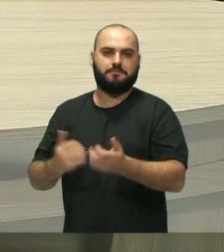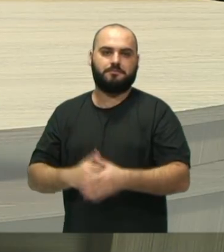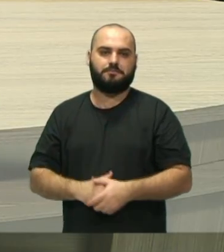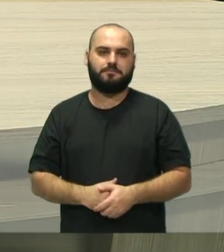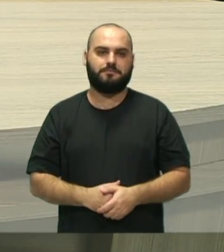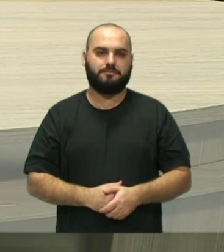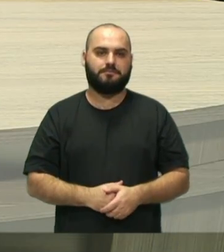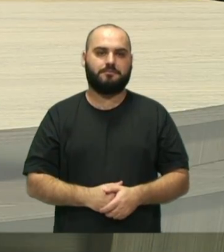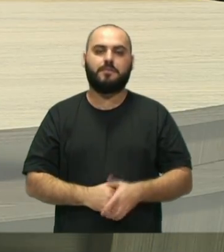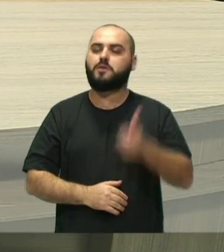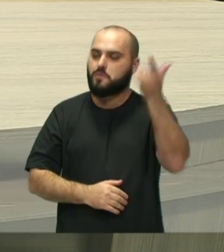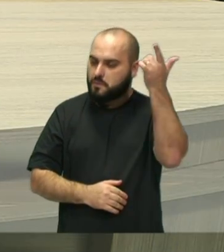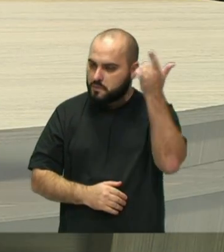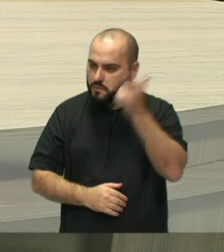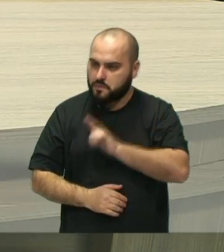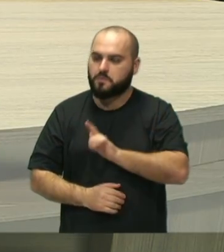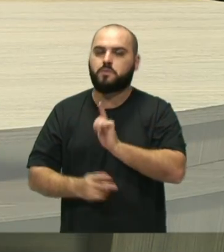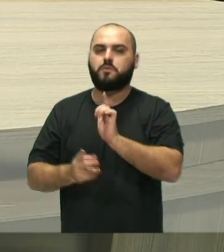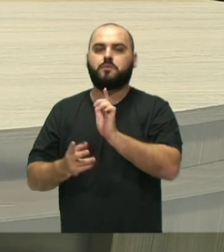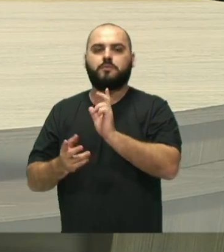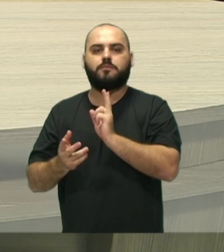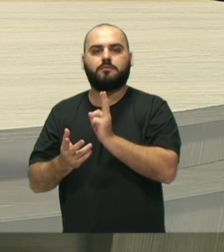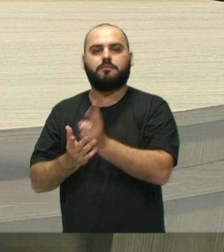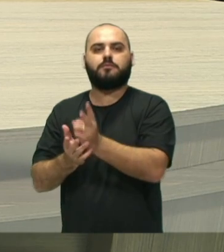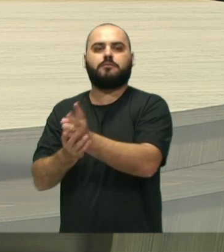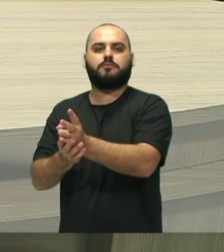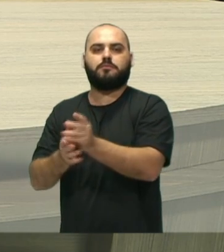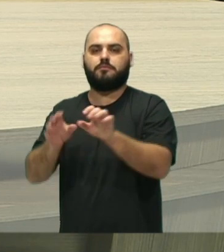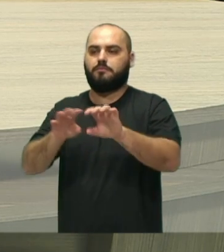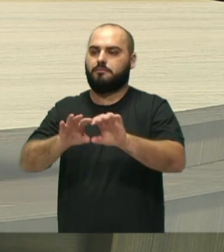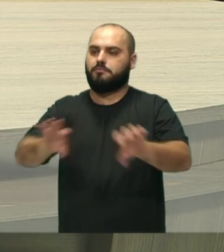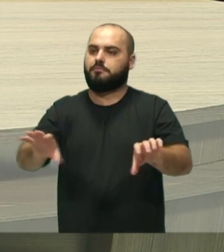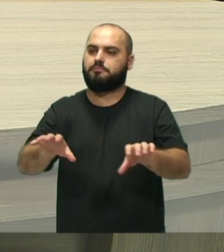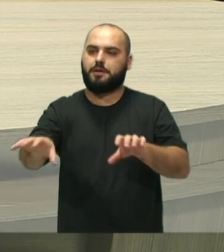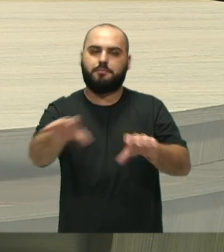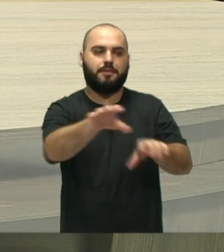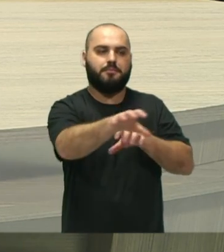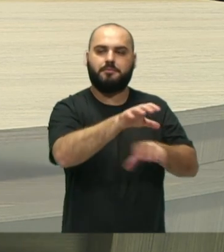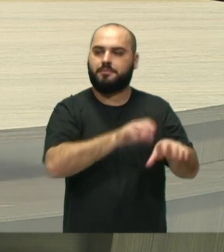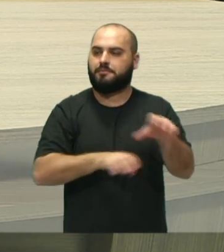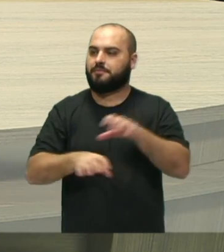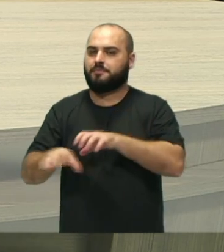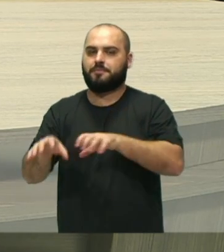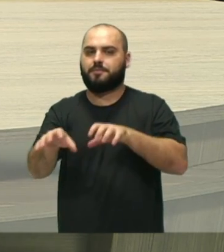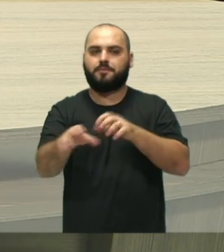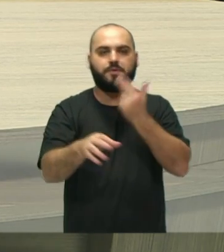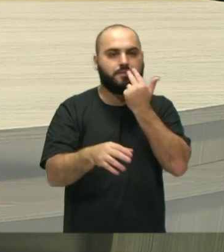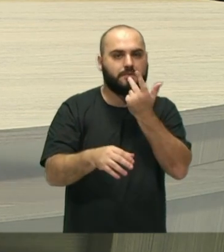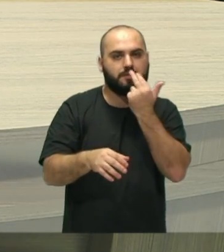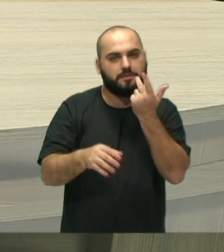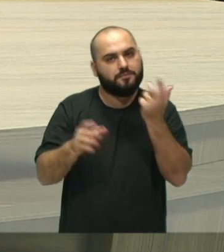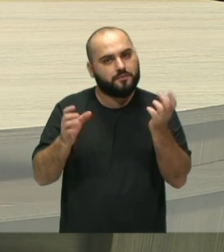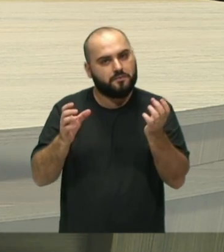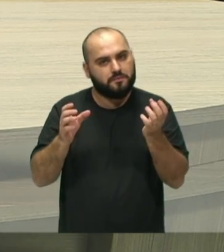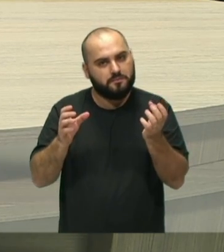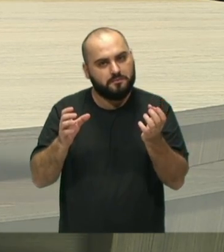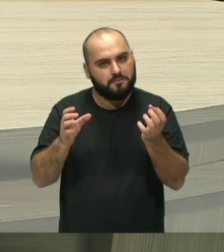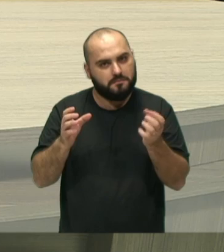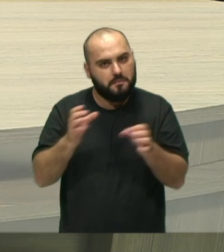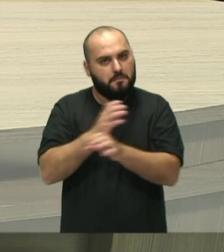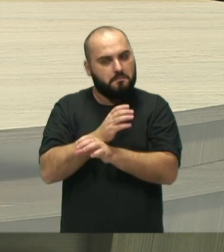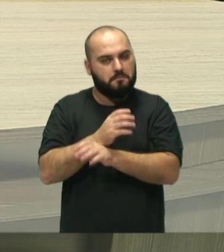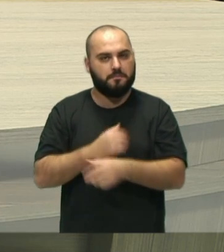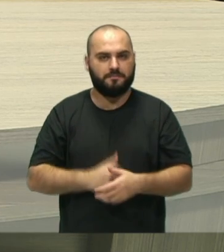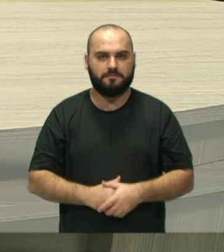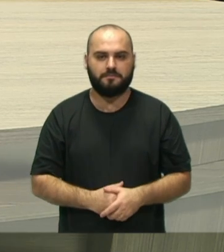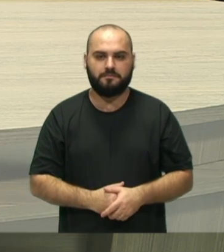E a gente conseguiu fazer essa distribuição assim de uma maneira coerente. e